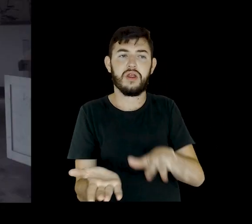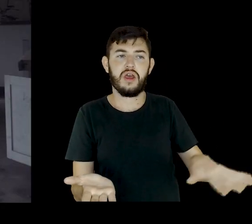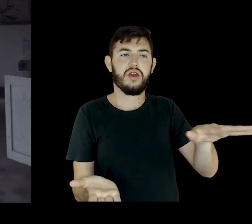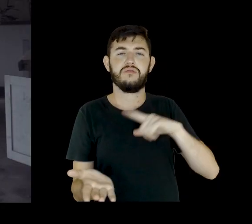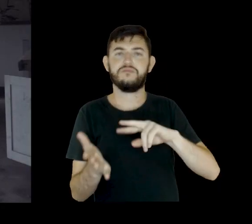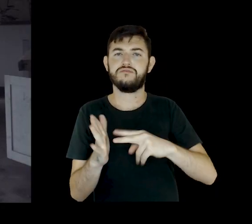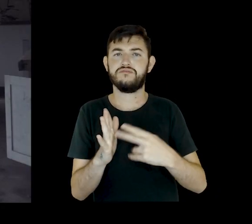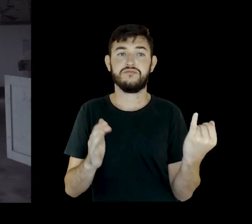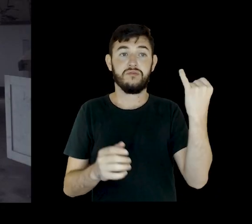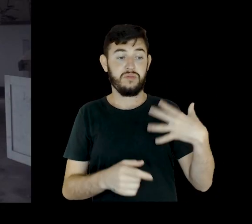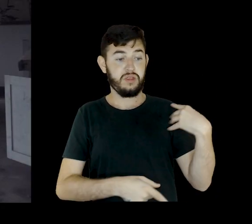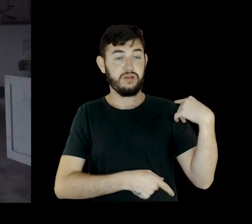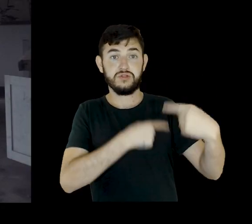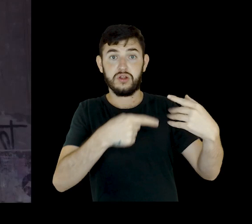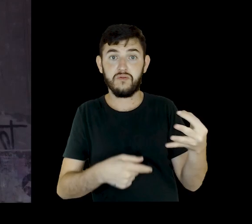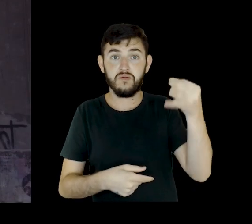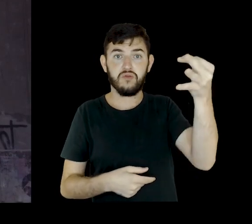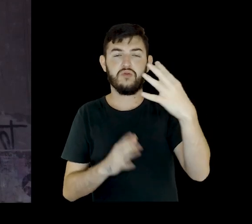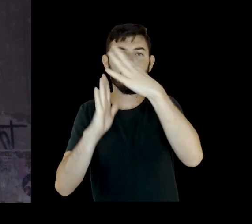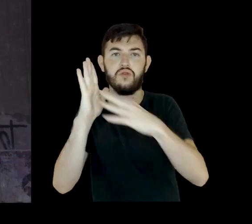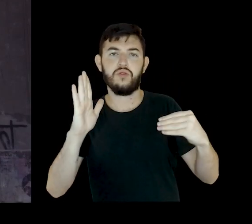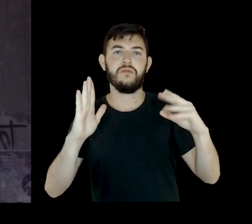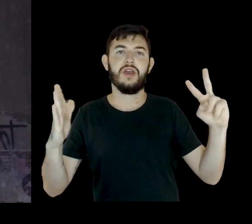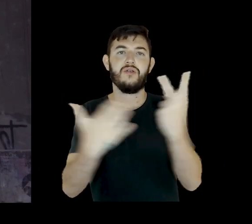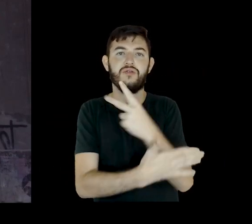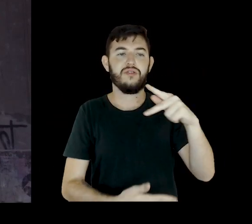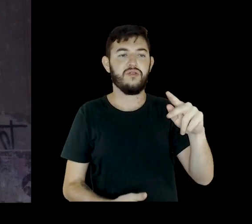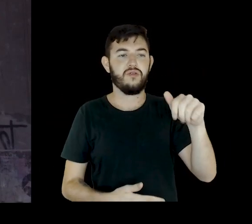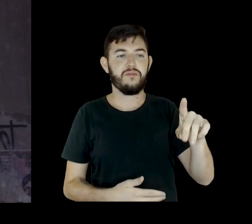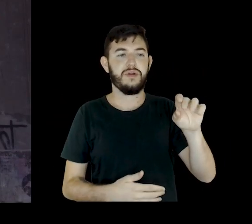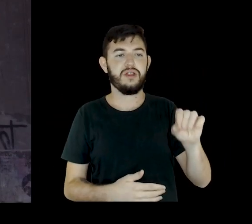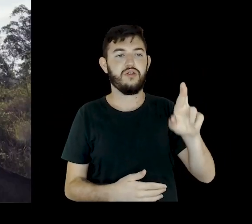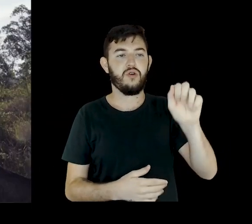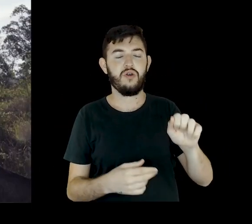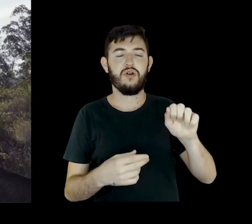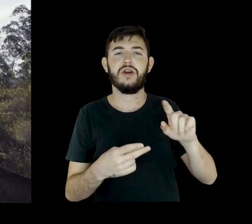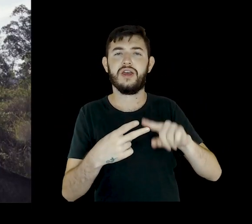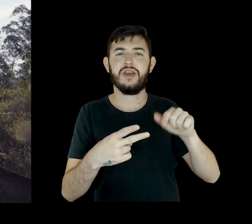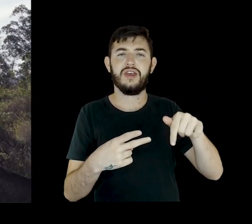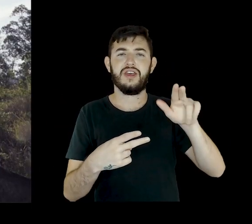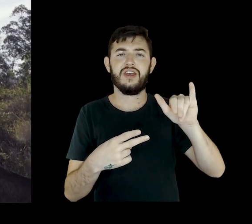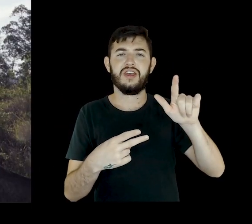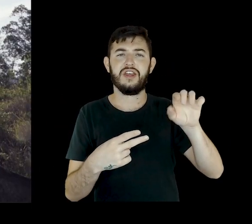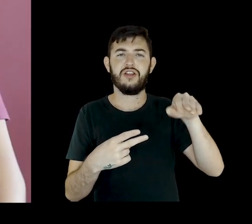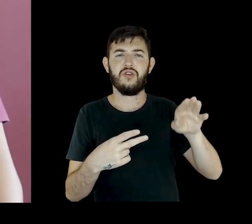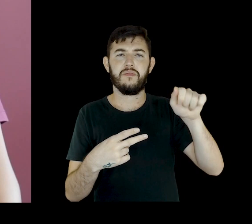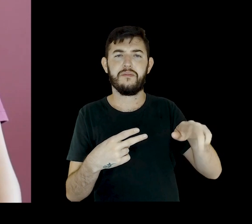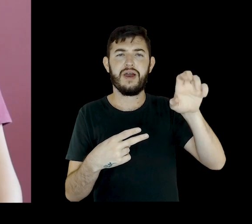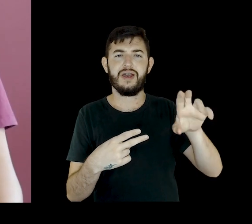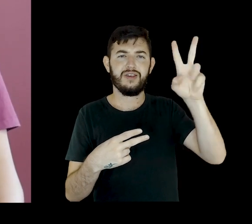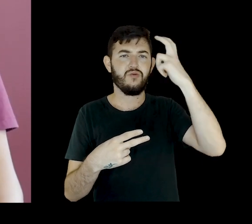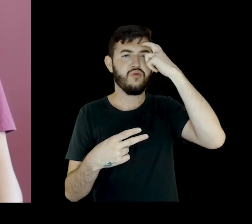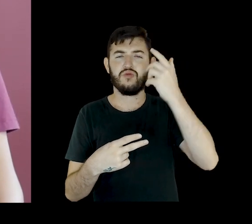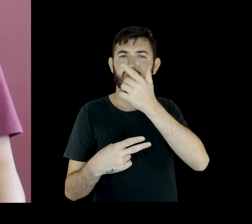que as novas gerações pudessem se inspirar. Eu acho que é isso que aconteceu com o Pandora, com o Quilombak e com outras culturas aqui. A gente